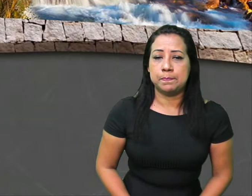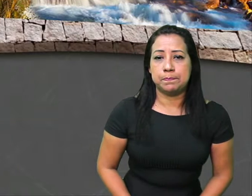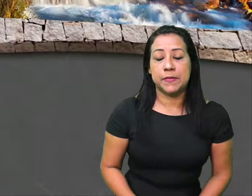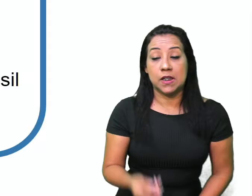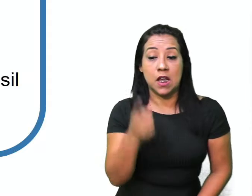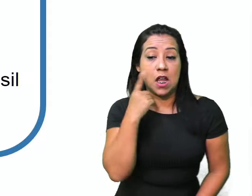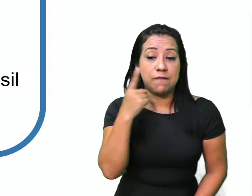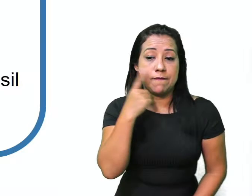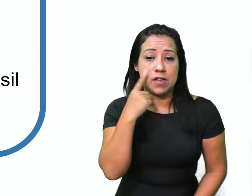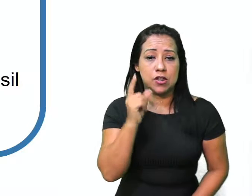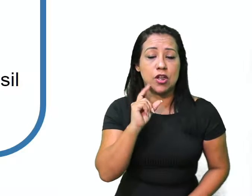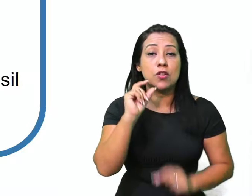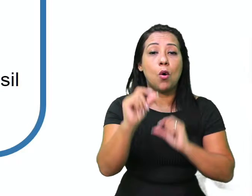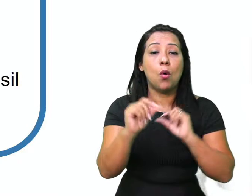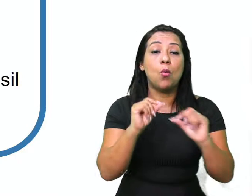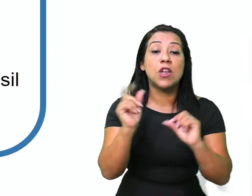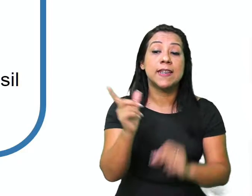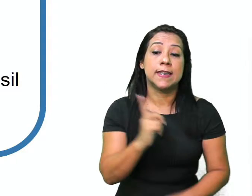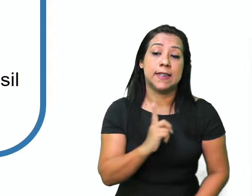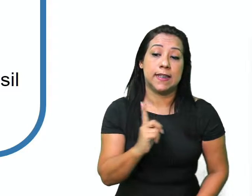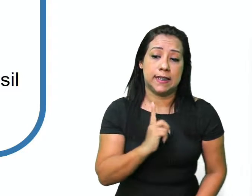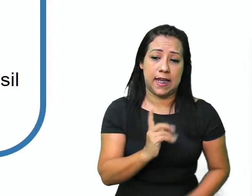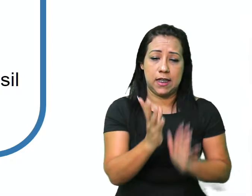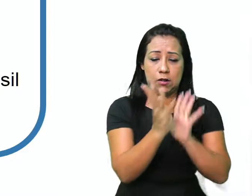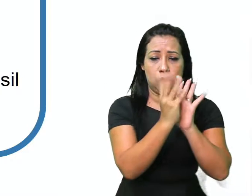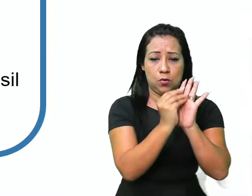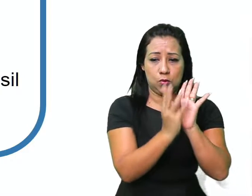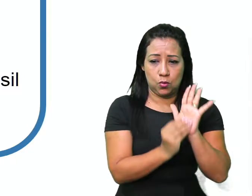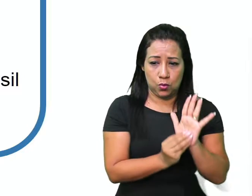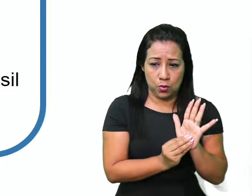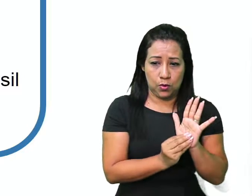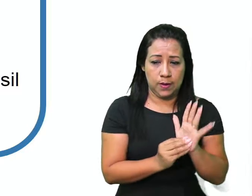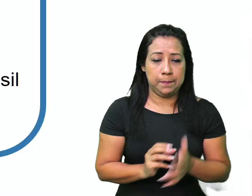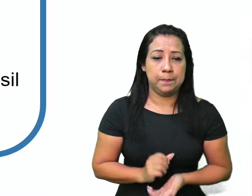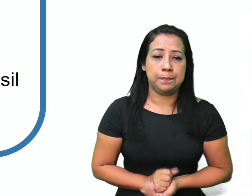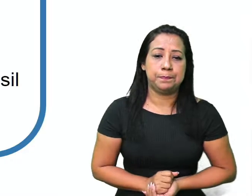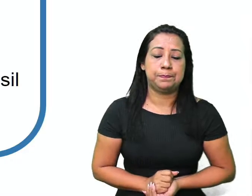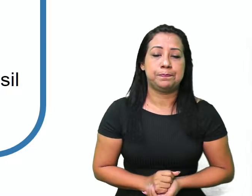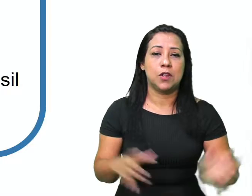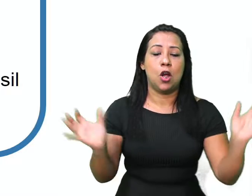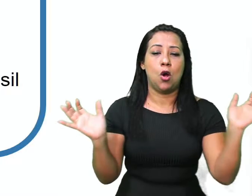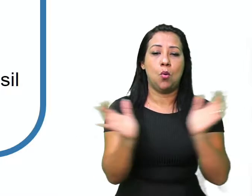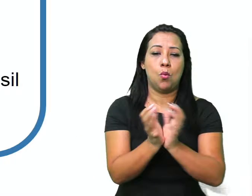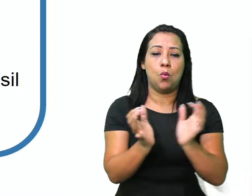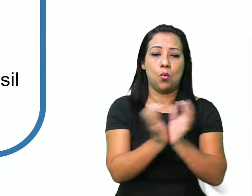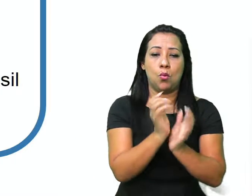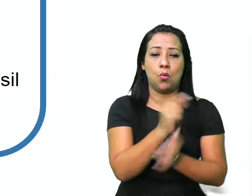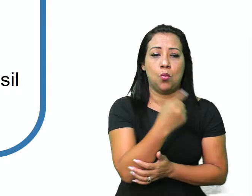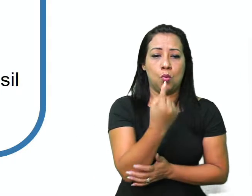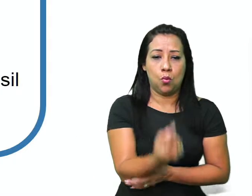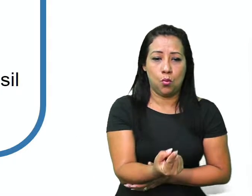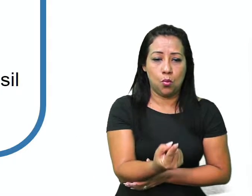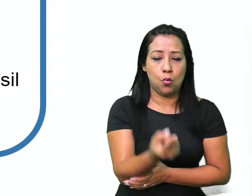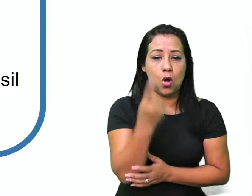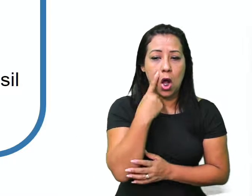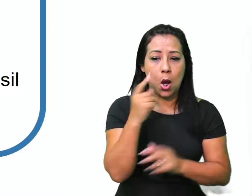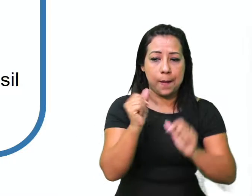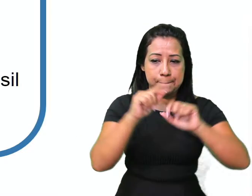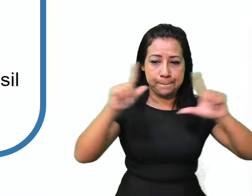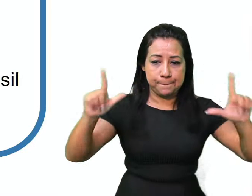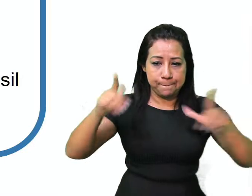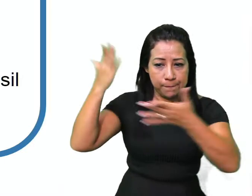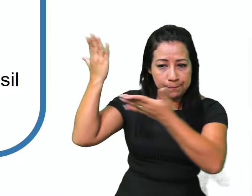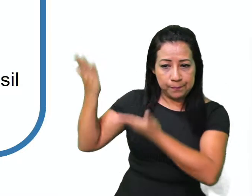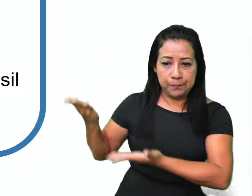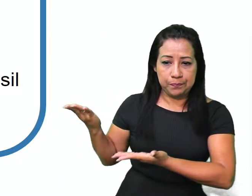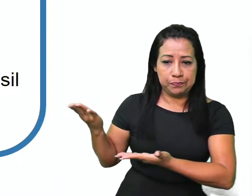por à frente. Na unidade 1, como você pode observar na tela, nós temos a urbanização mundial, urbanismo do século